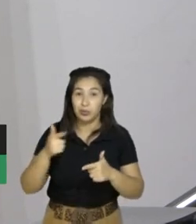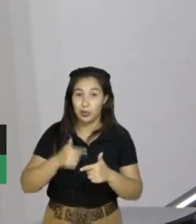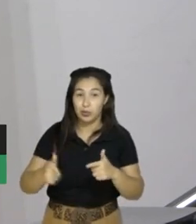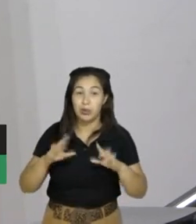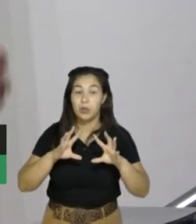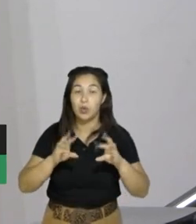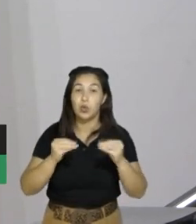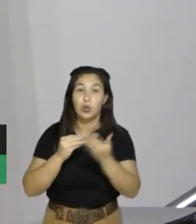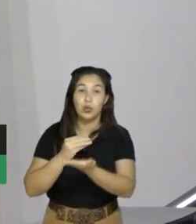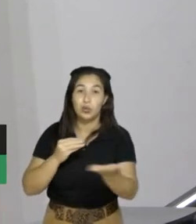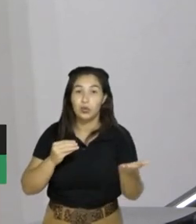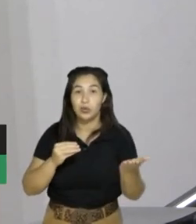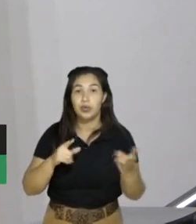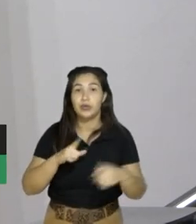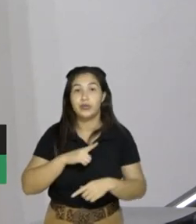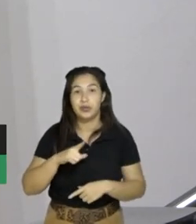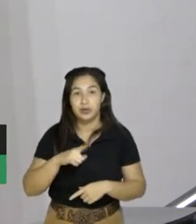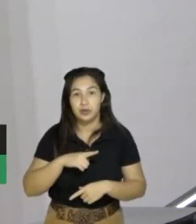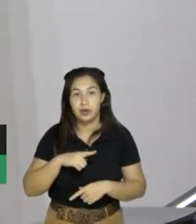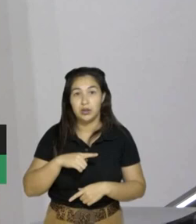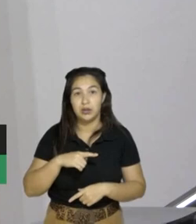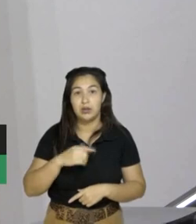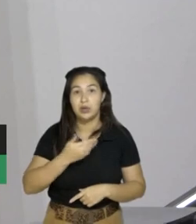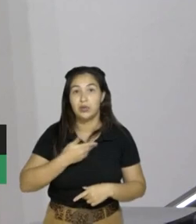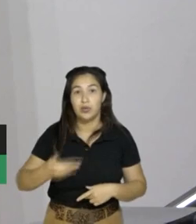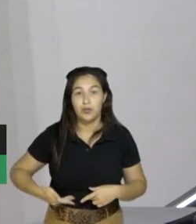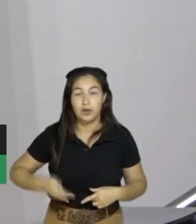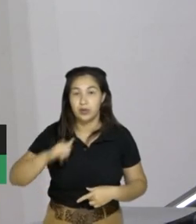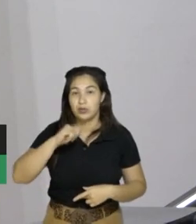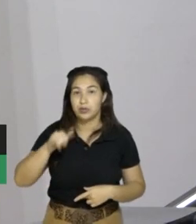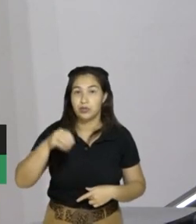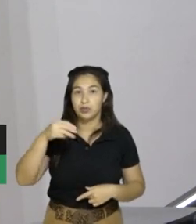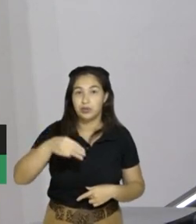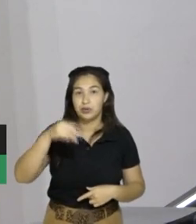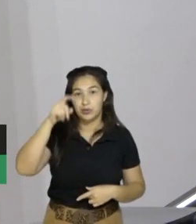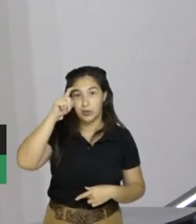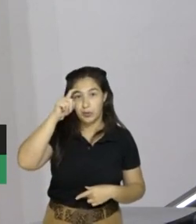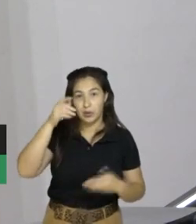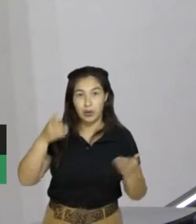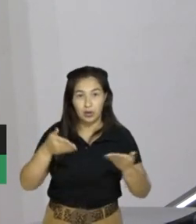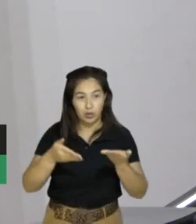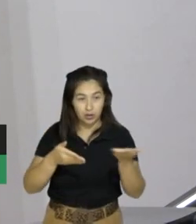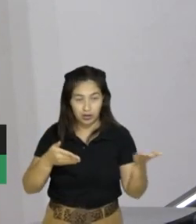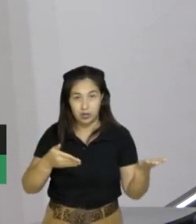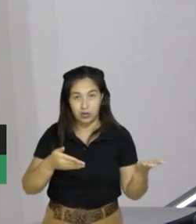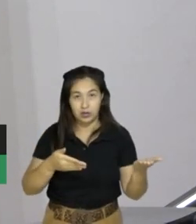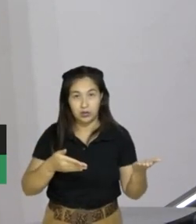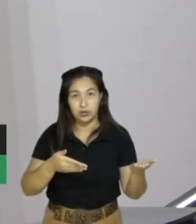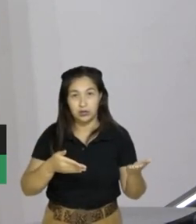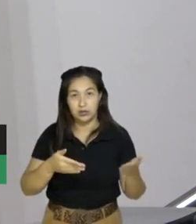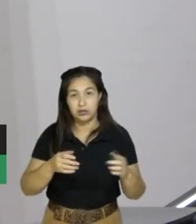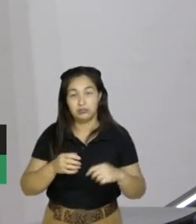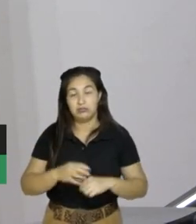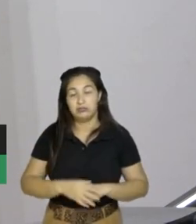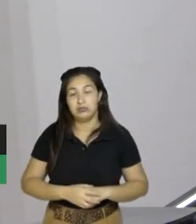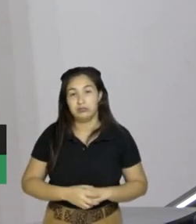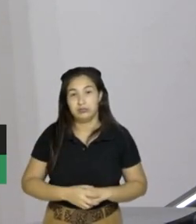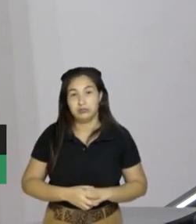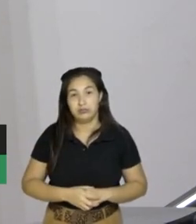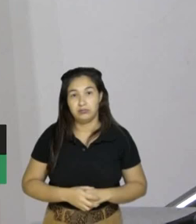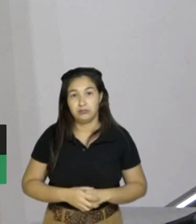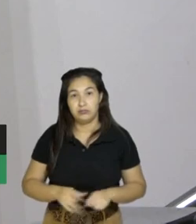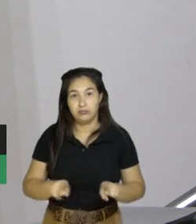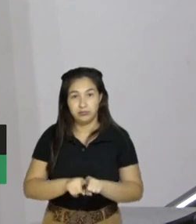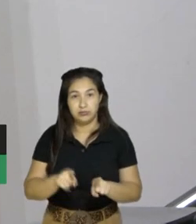nós temos do governador targinho que está à frente do governo nesse momento e de todos nós Deputados de encontrarmos